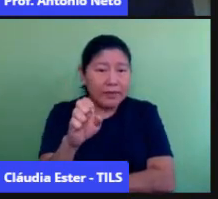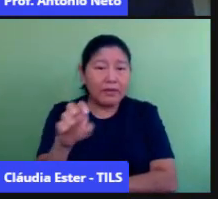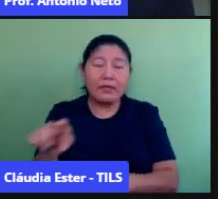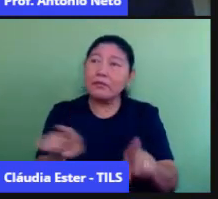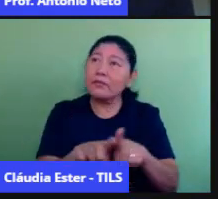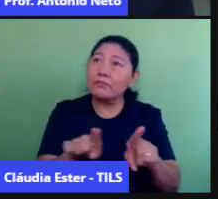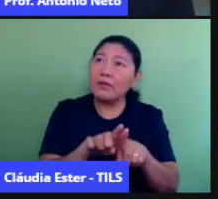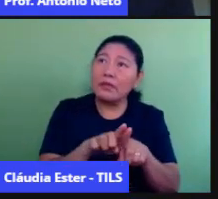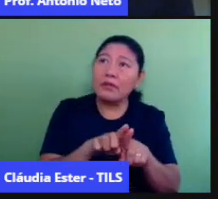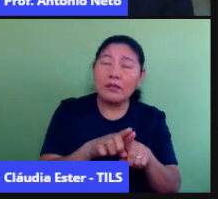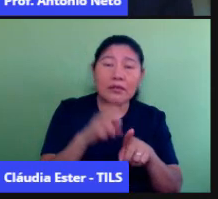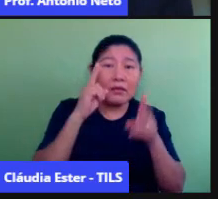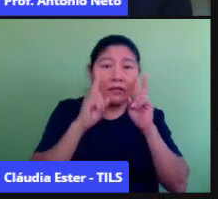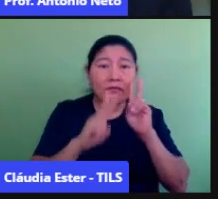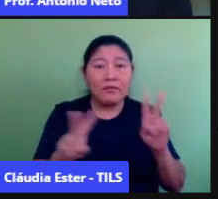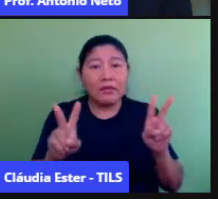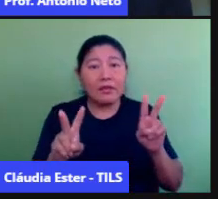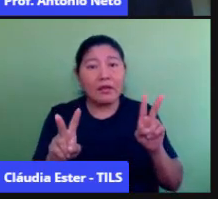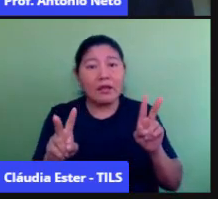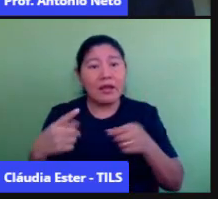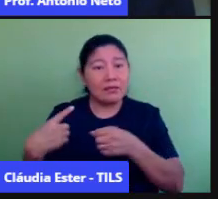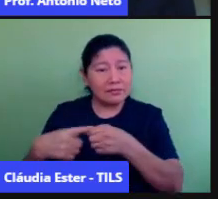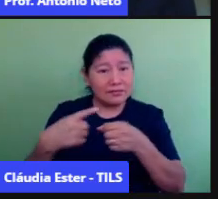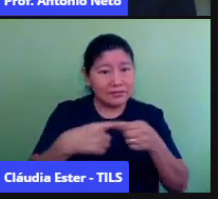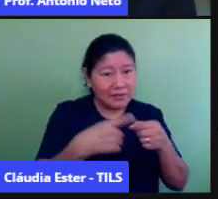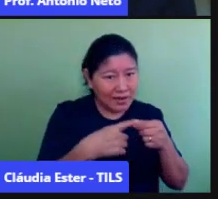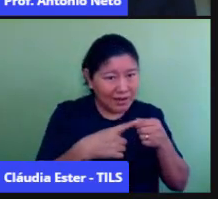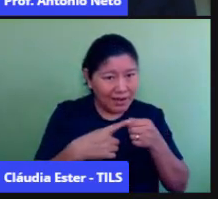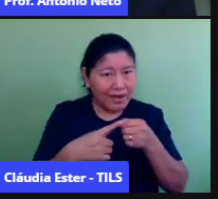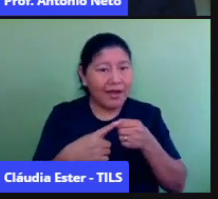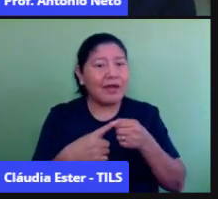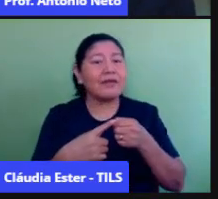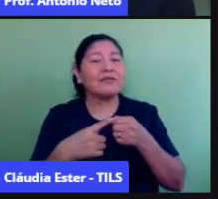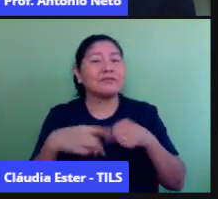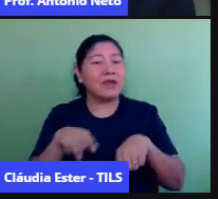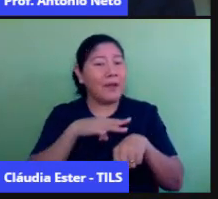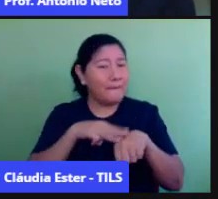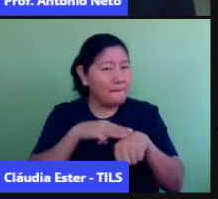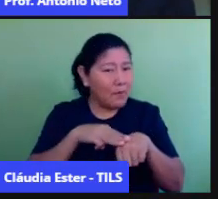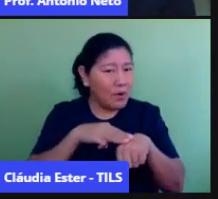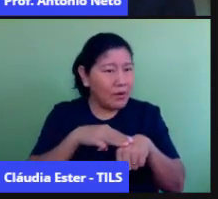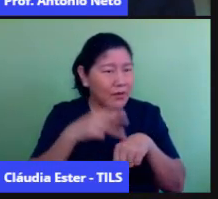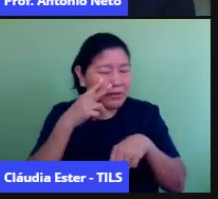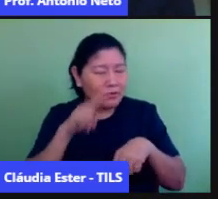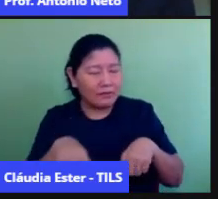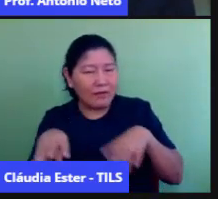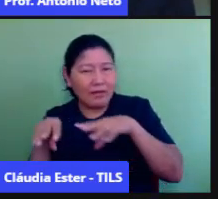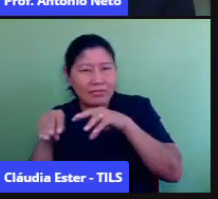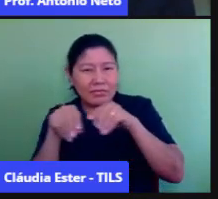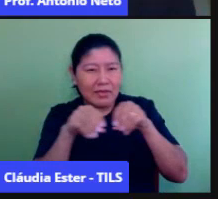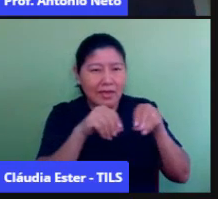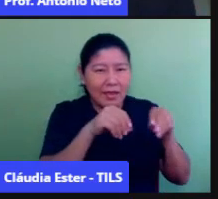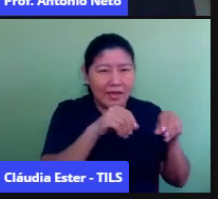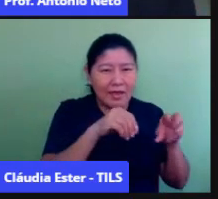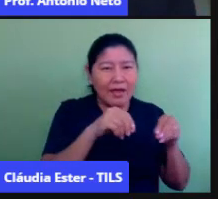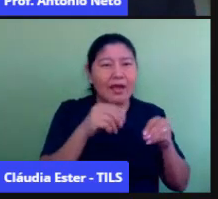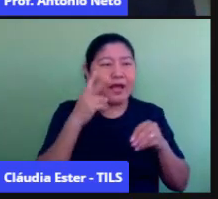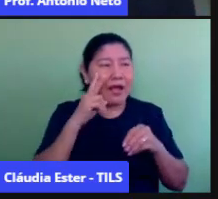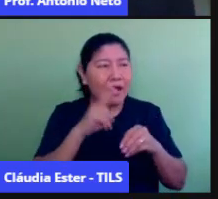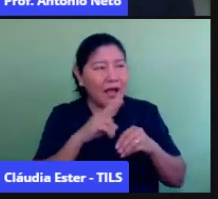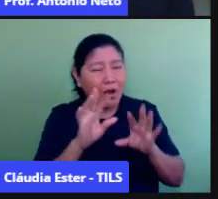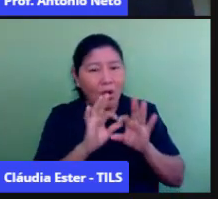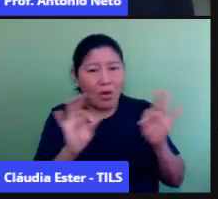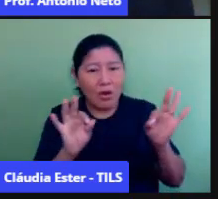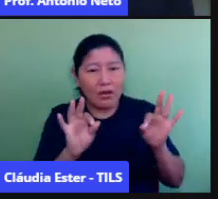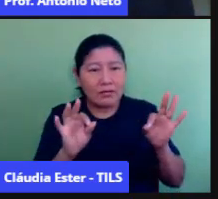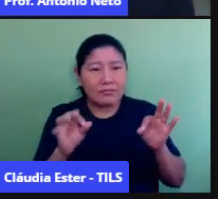Morena, pelo nosso solo fértil, mais escuro, latossolo, né? Nós somos conhecidos pela cidade dos ipês,